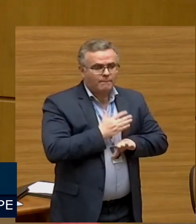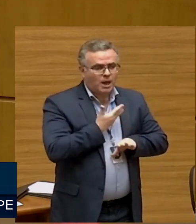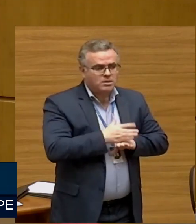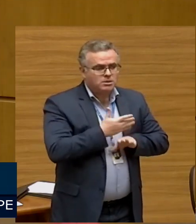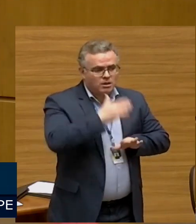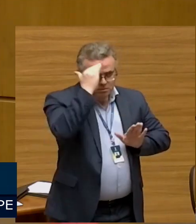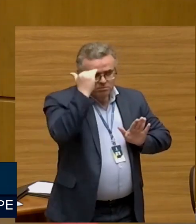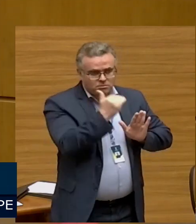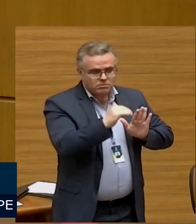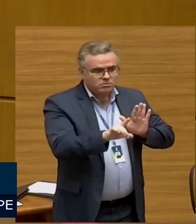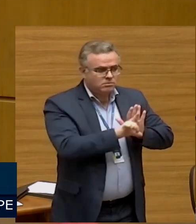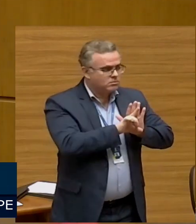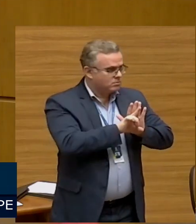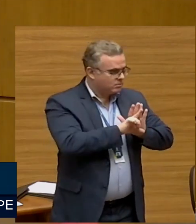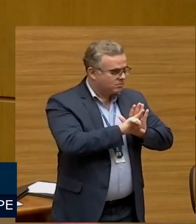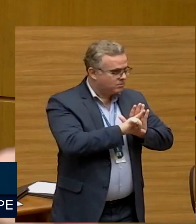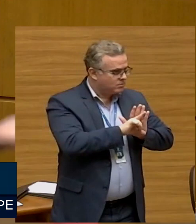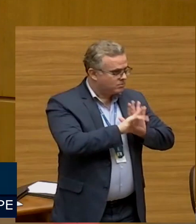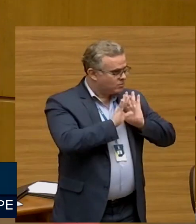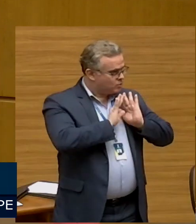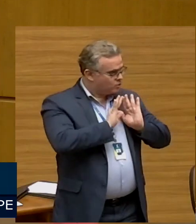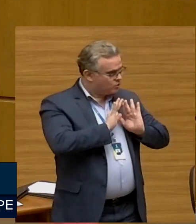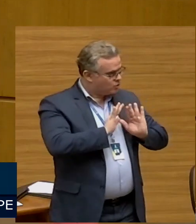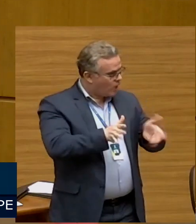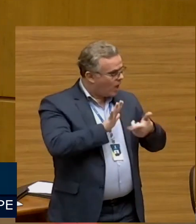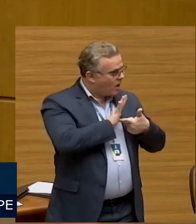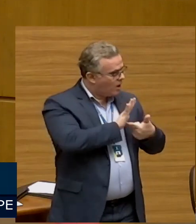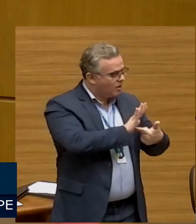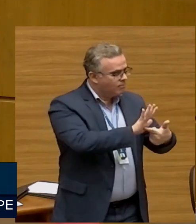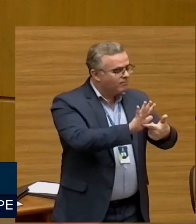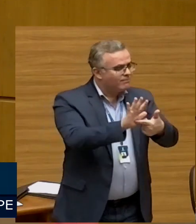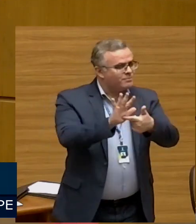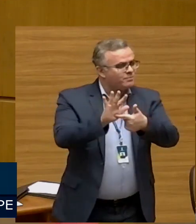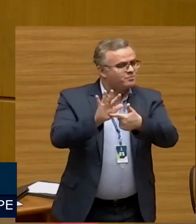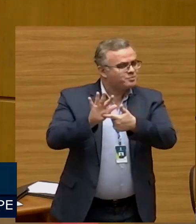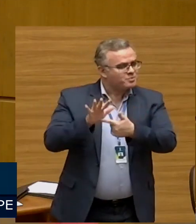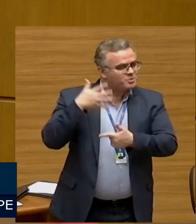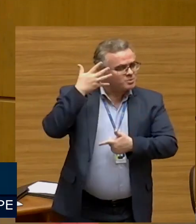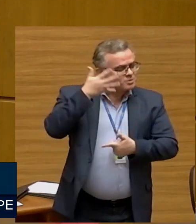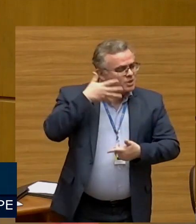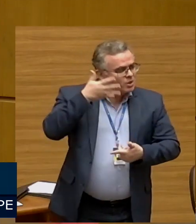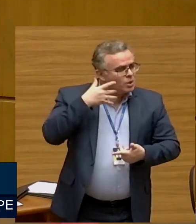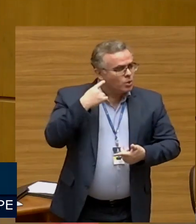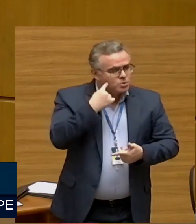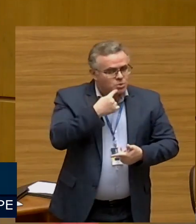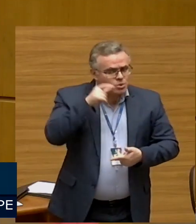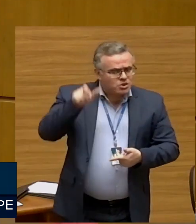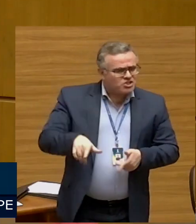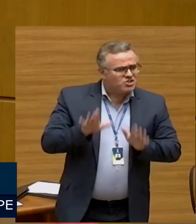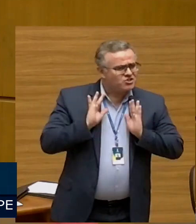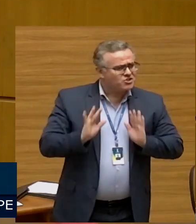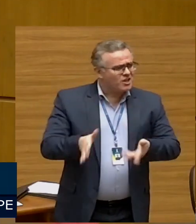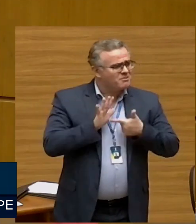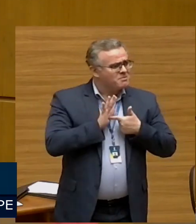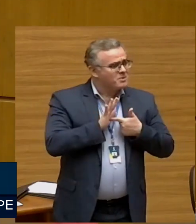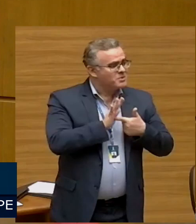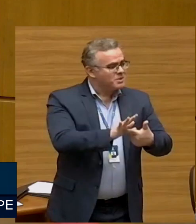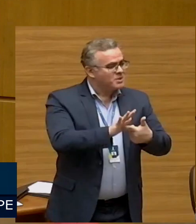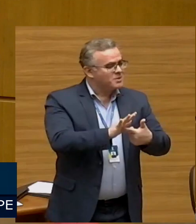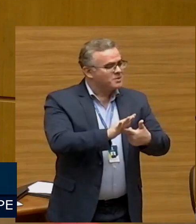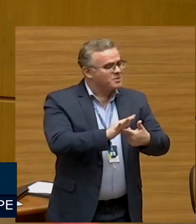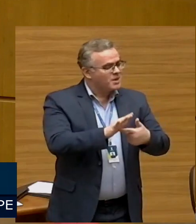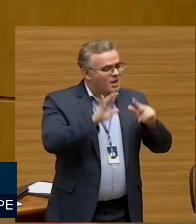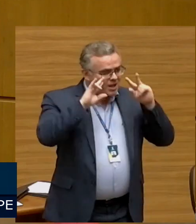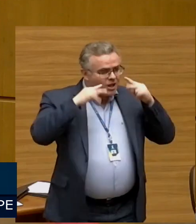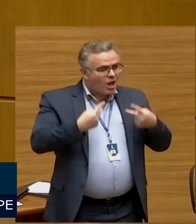Tá? Então, já pontuaram aqui, né, os nossos queridos surdos já pontuaram sobre essa lei que reconheceu